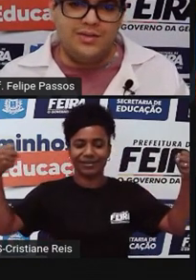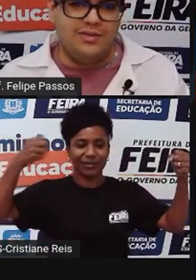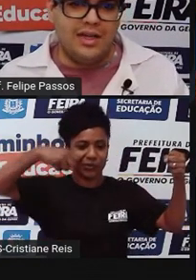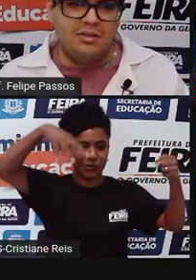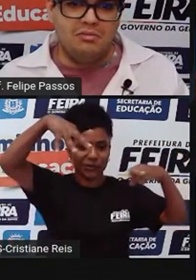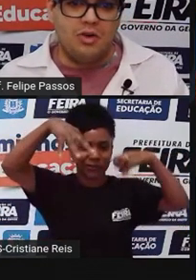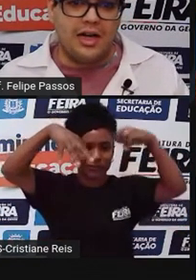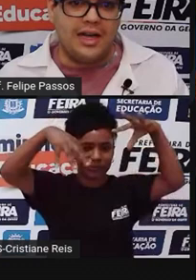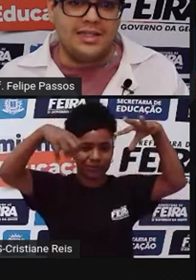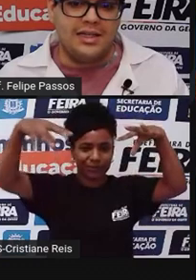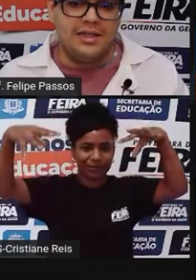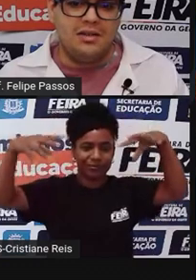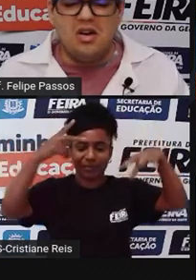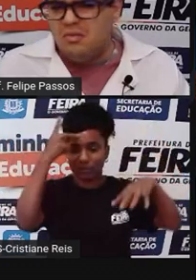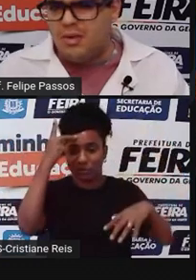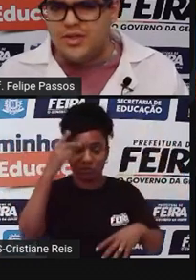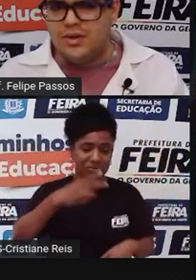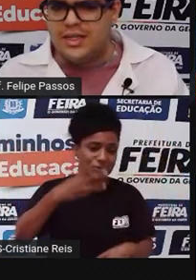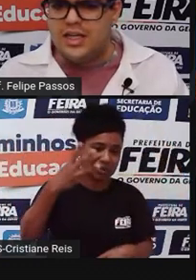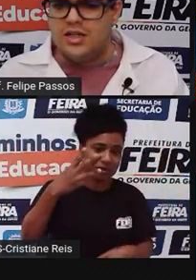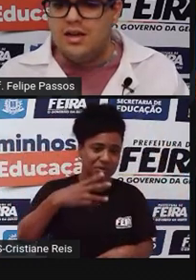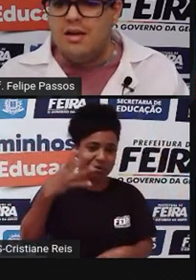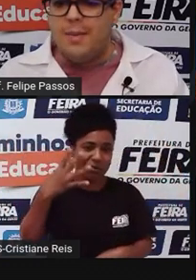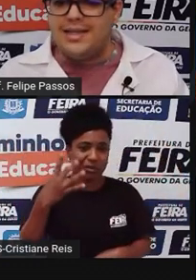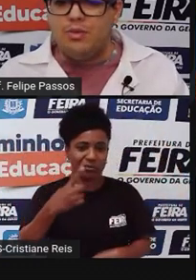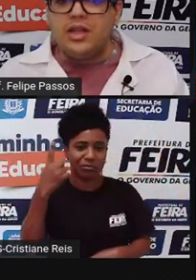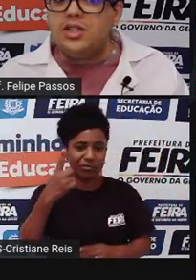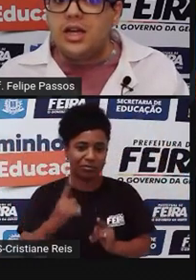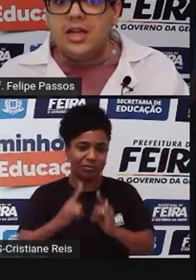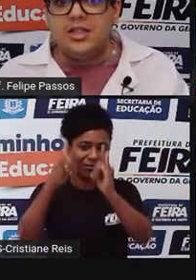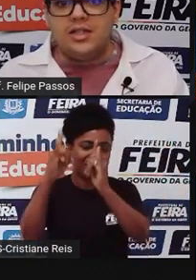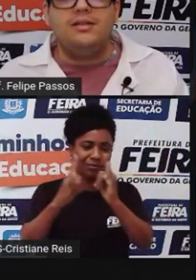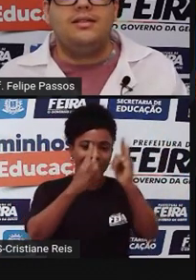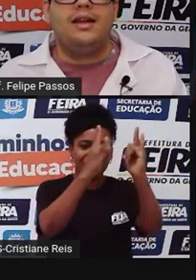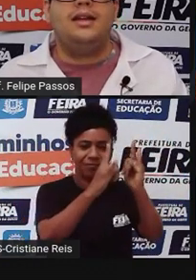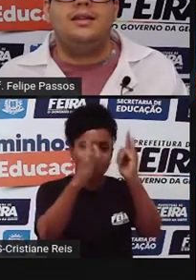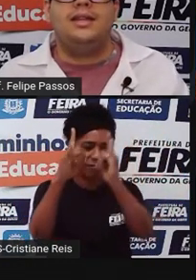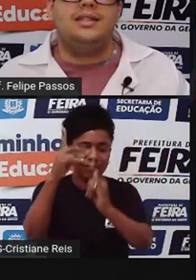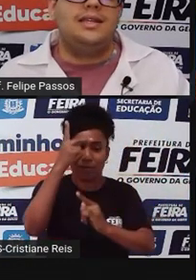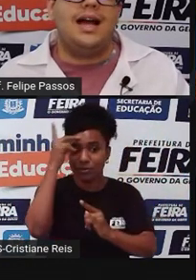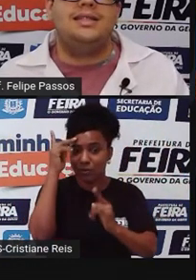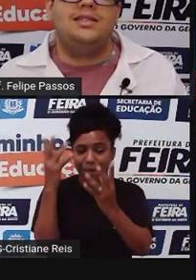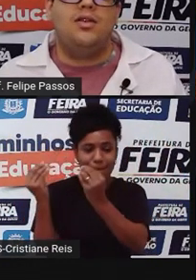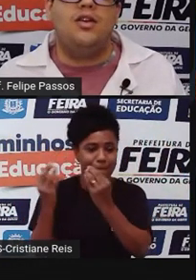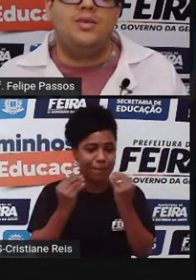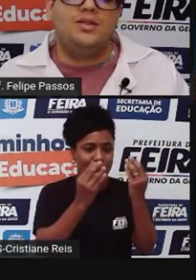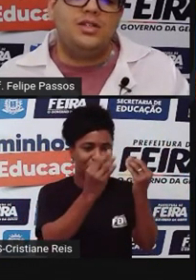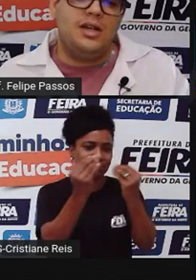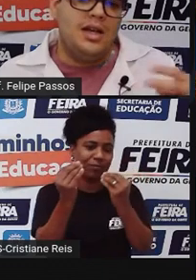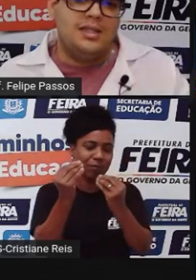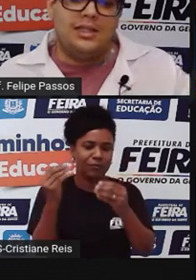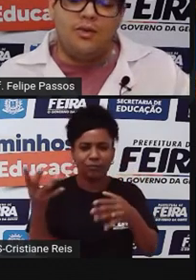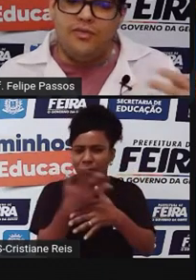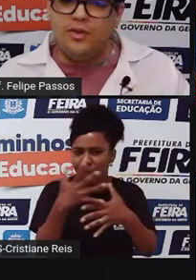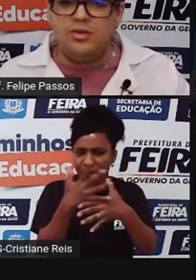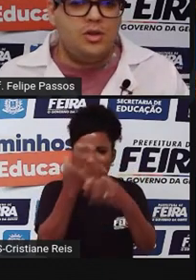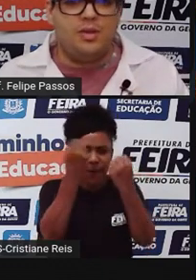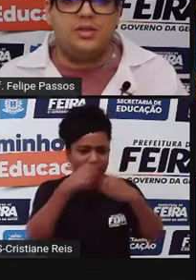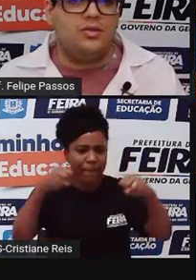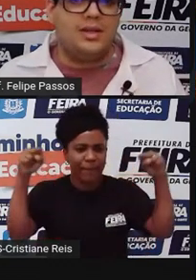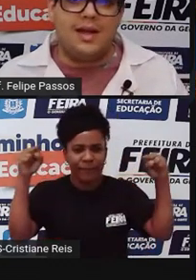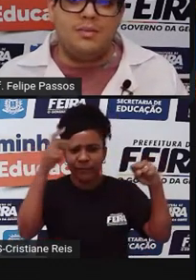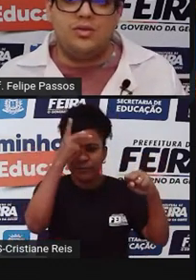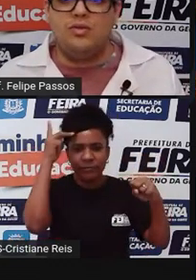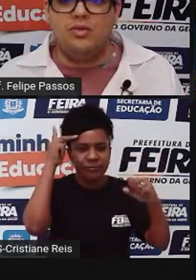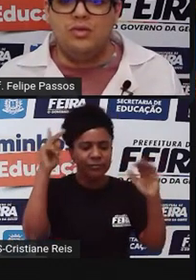três quatro pessoas vivendo uma casa ou uma pessoa que seja Mas é muita gente né em cidades enormes onde você tem um